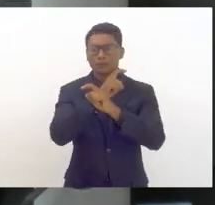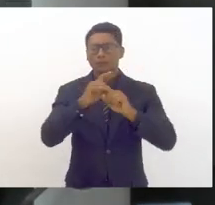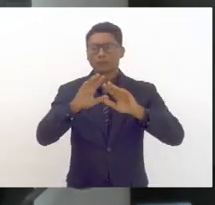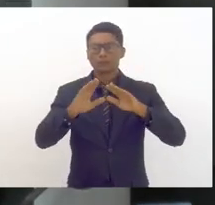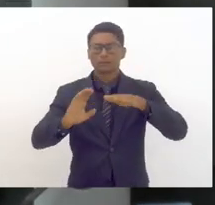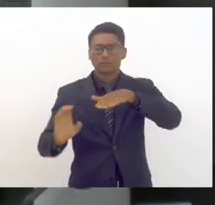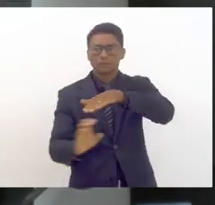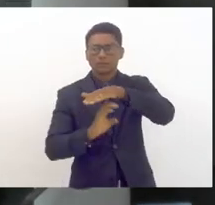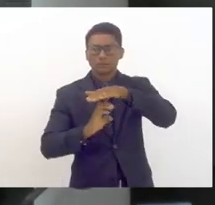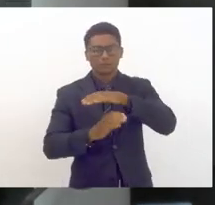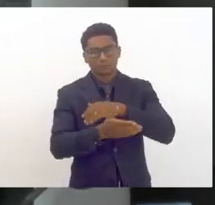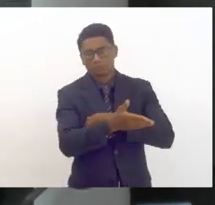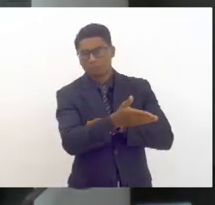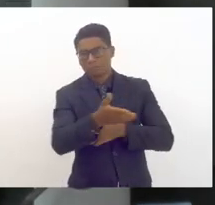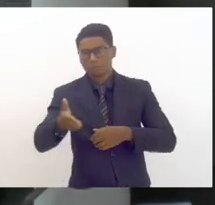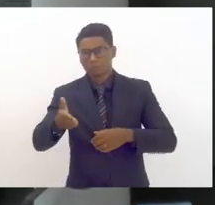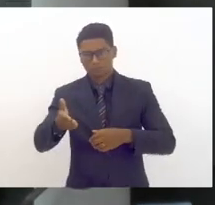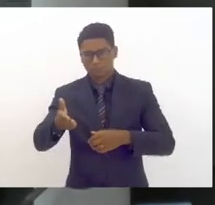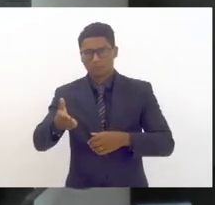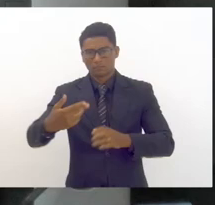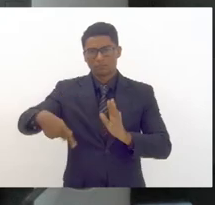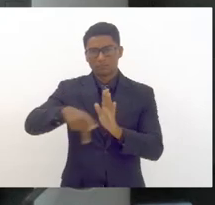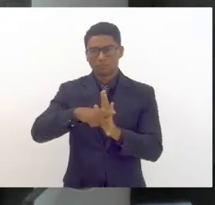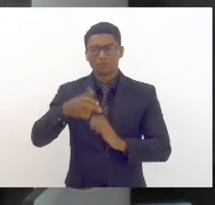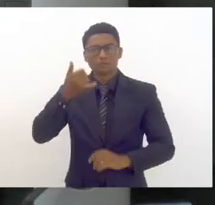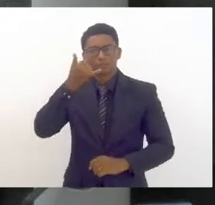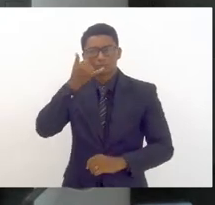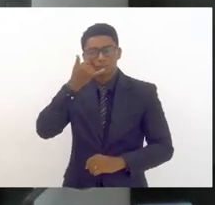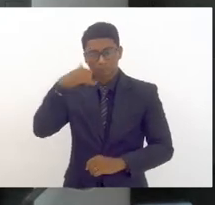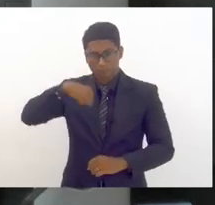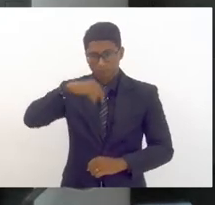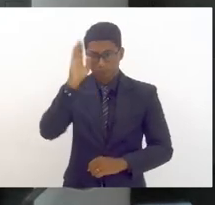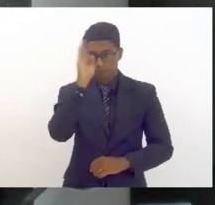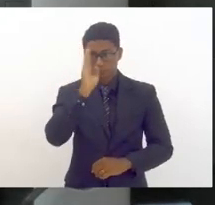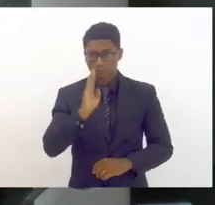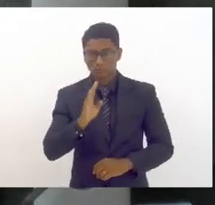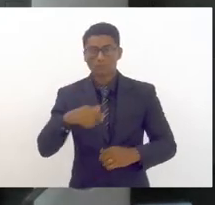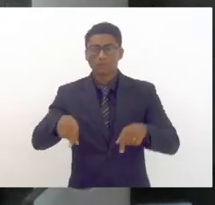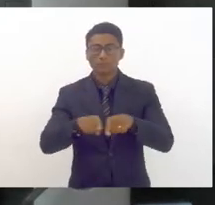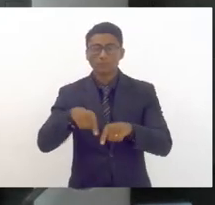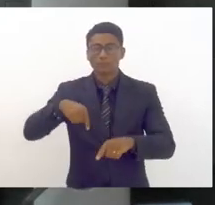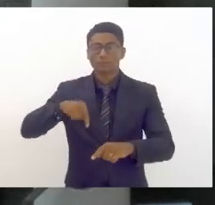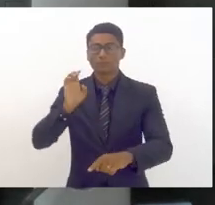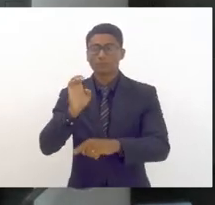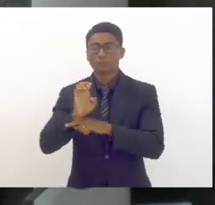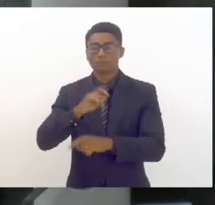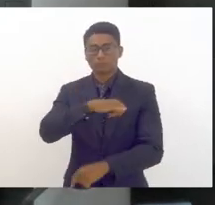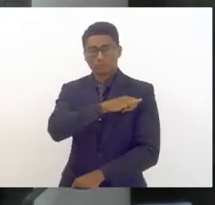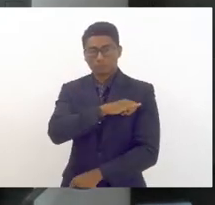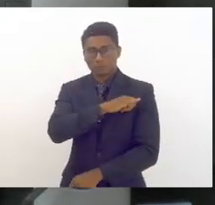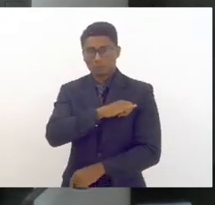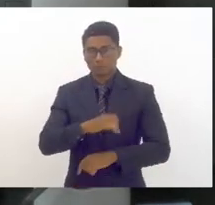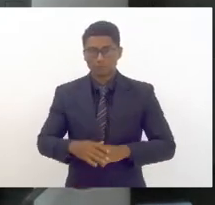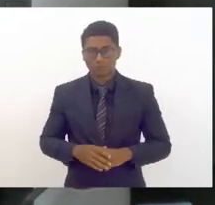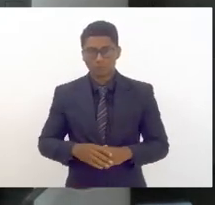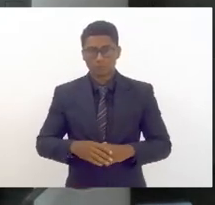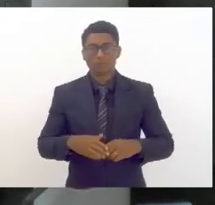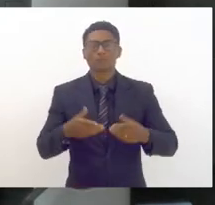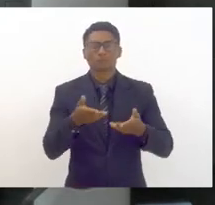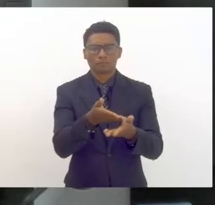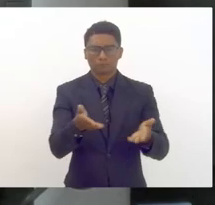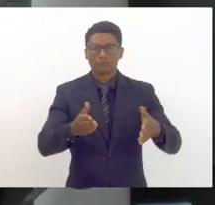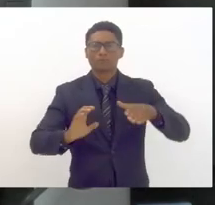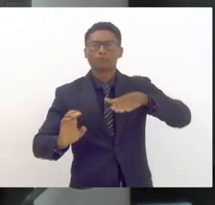empresas operadoras de telefonia móvel que estão no Brasil, aqui no estado do Rio de Janeiro, elas são empresas